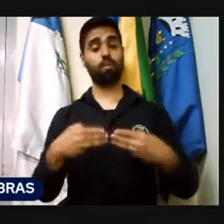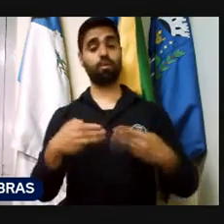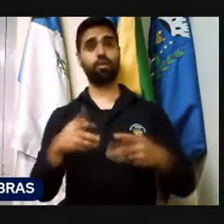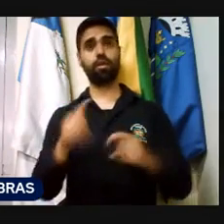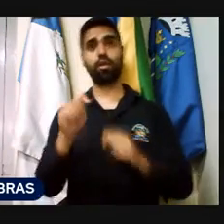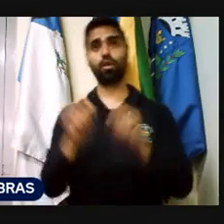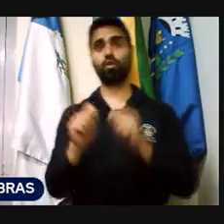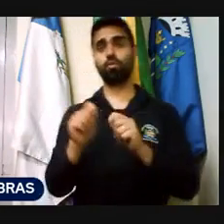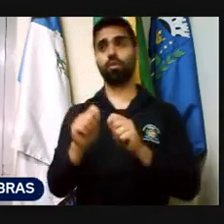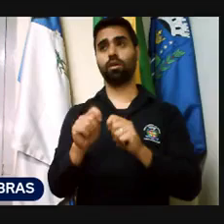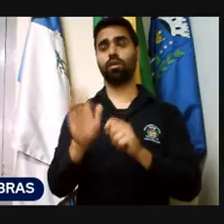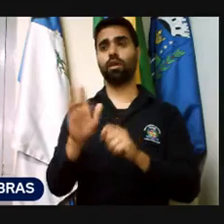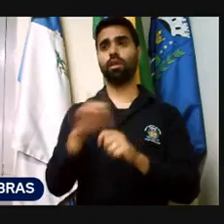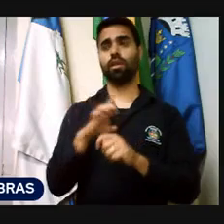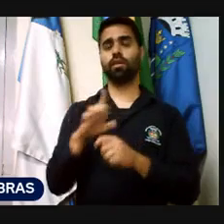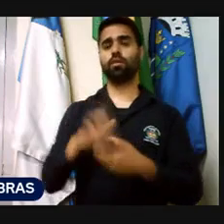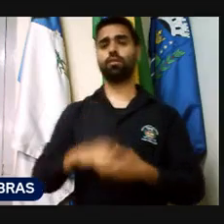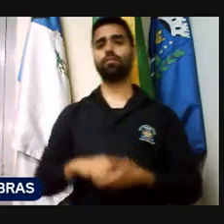tem designados